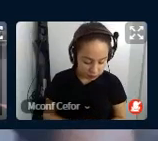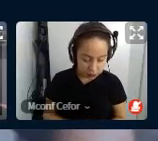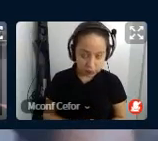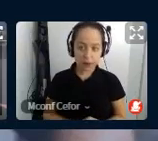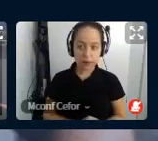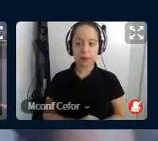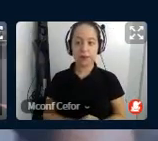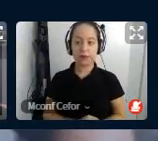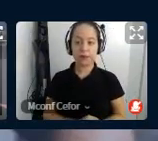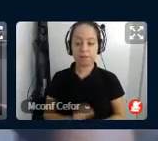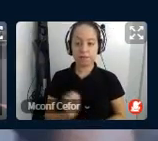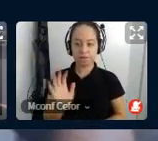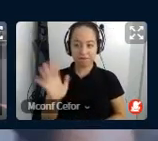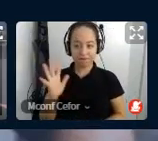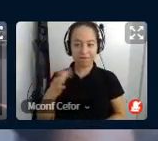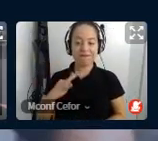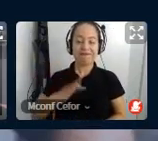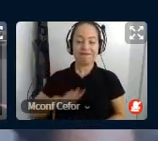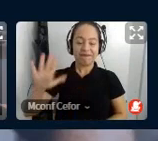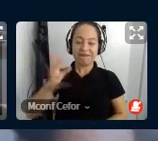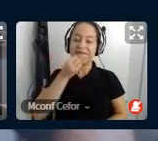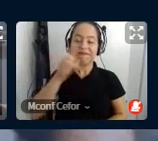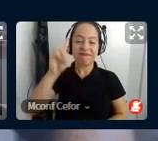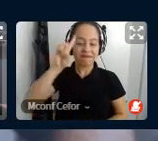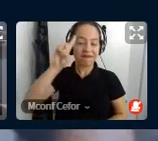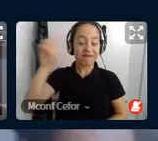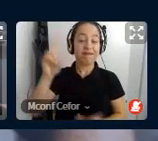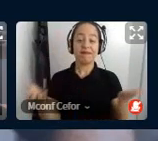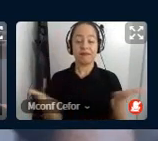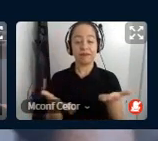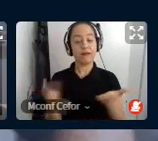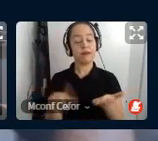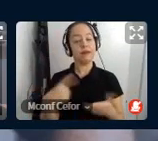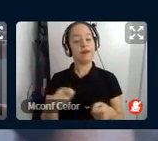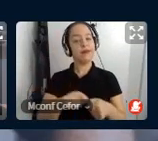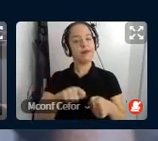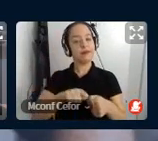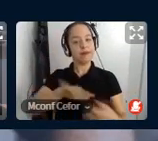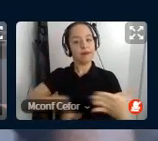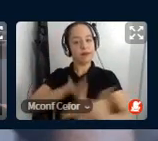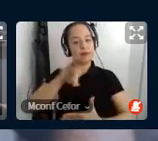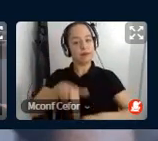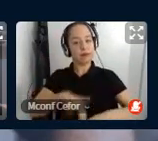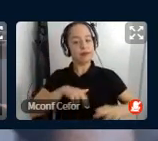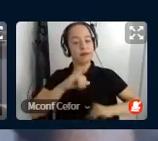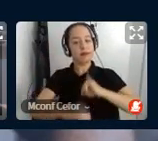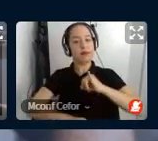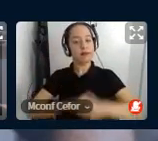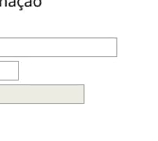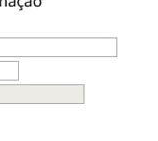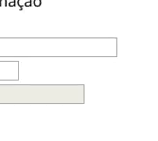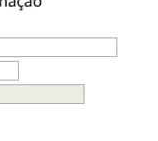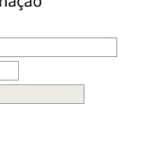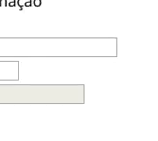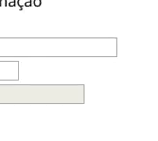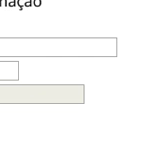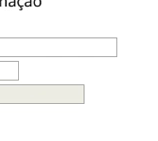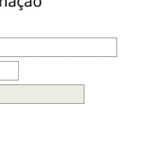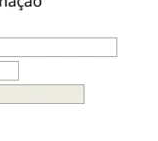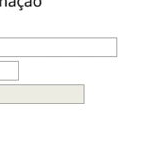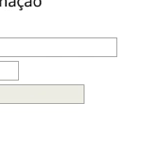Prezados candidatos, bom dia. Realizaremos a seguir o sorteio eletrônico relativo ao edital 26